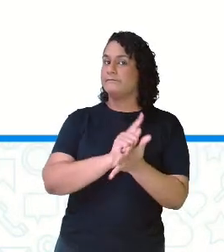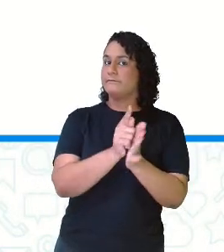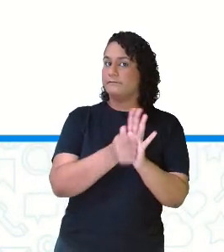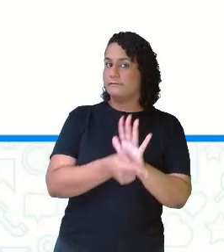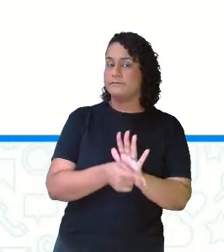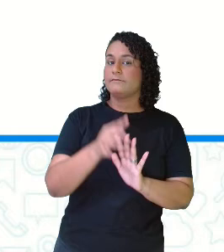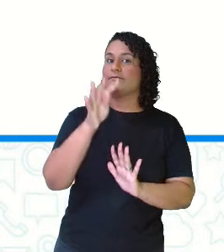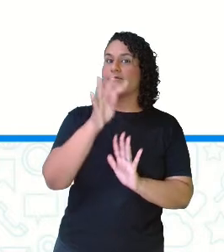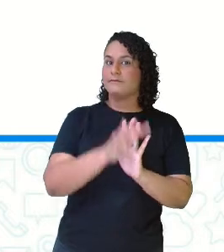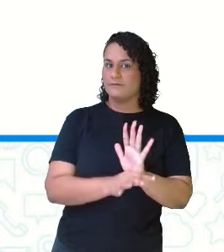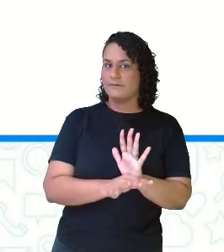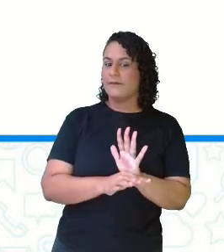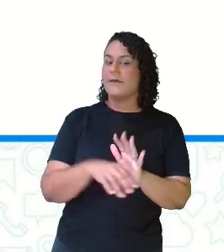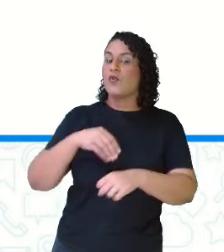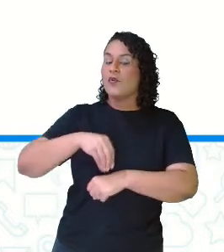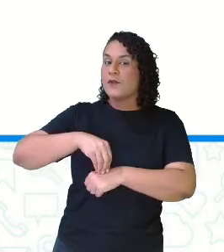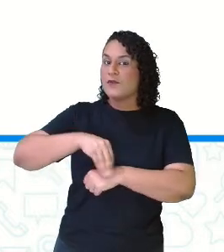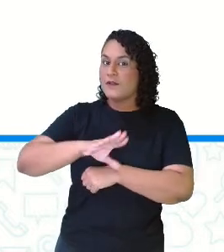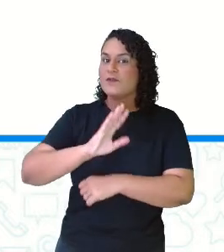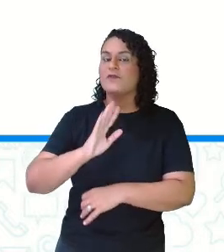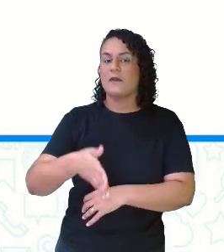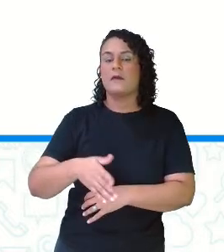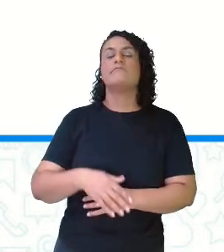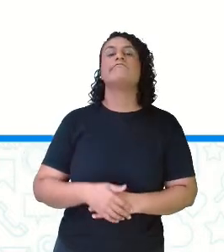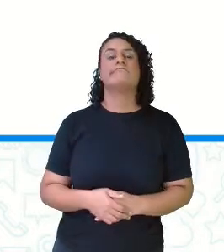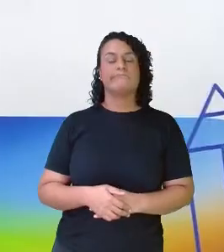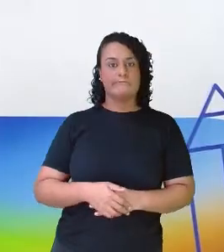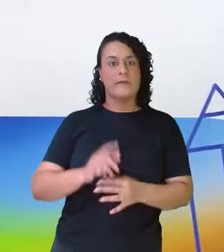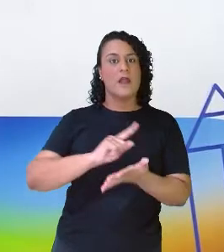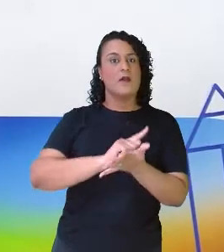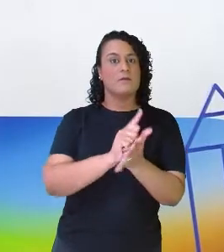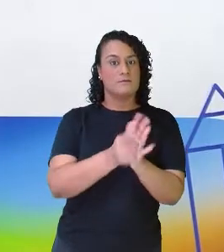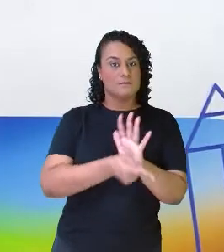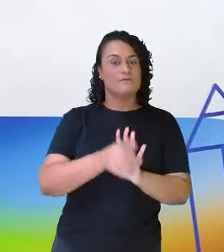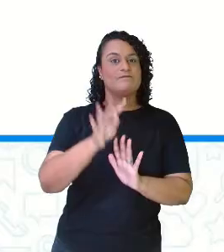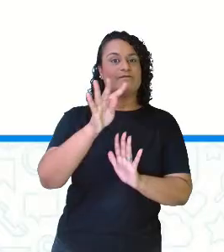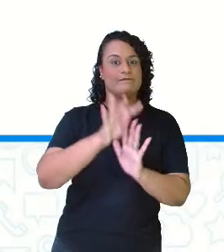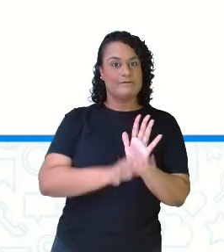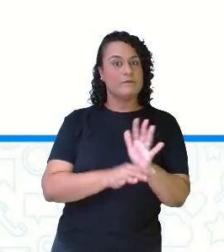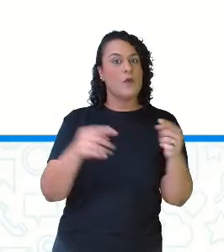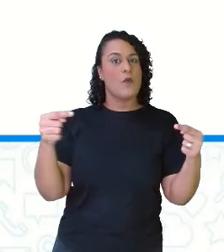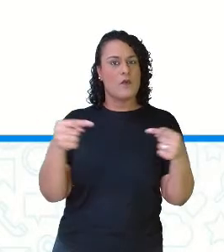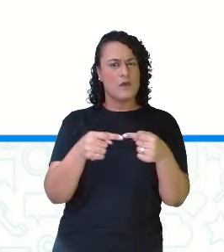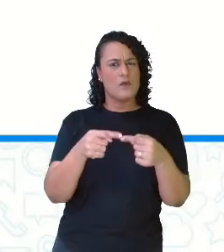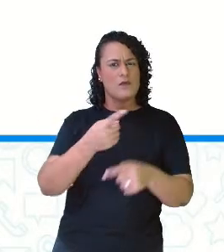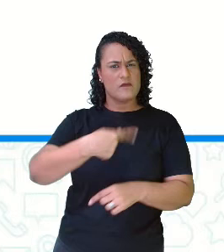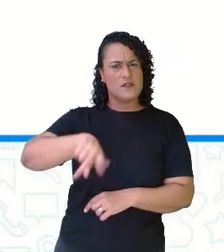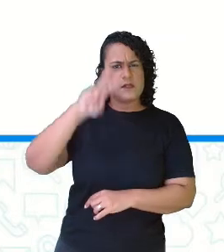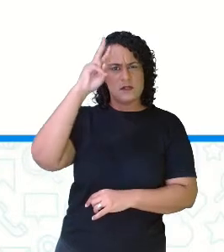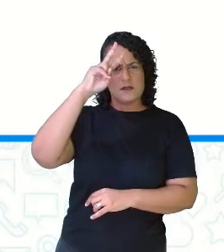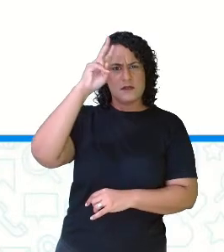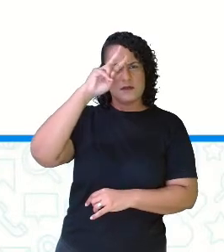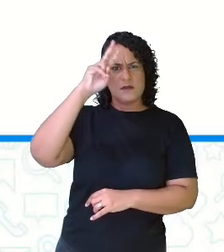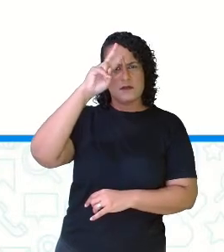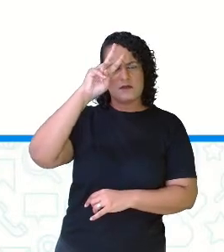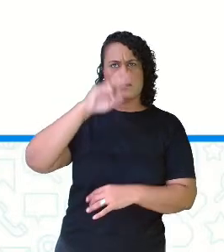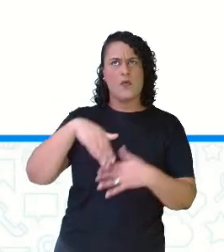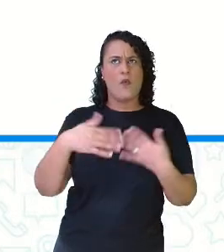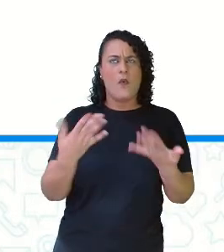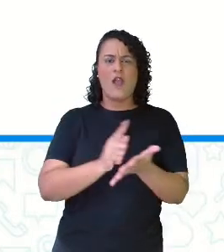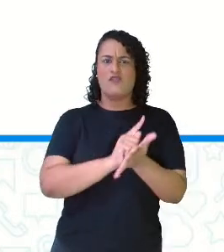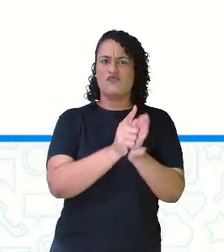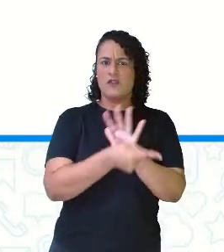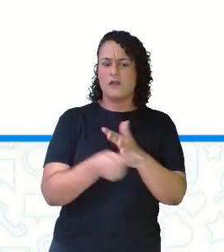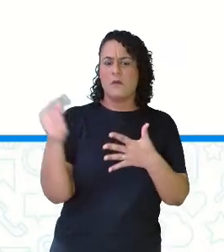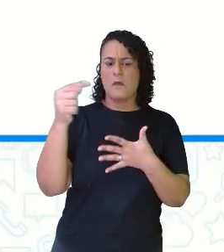textual, olha só, já tô dando dica, tá? Ele é um gênero textual. Vocês lembram quais são os gêneros textuais? Tem